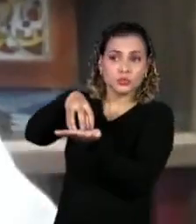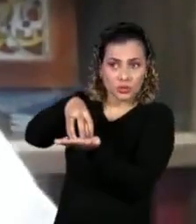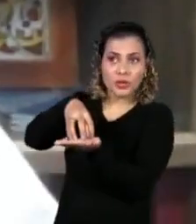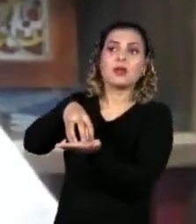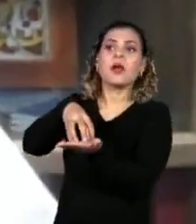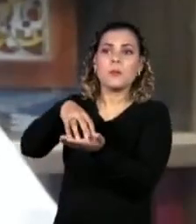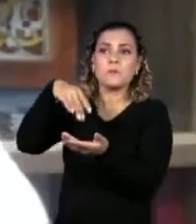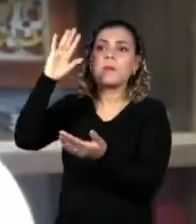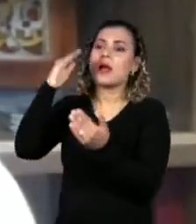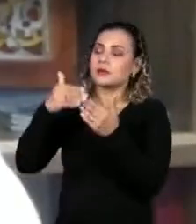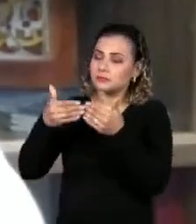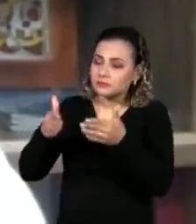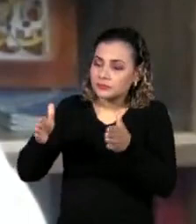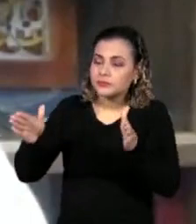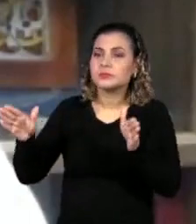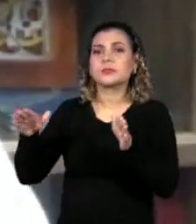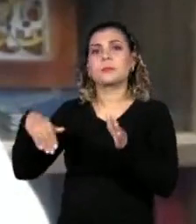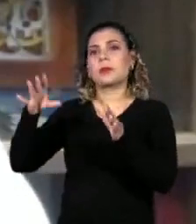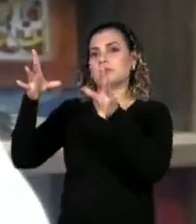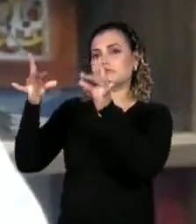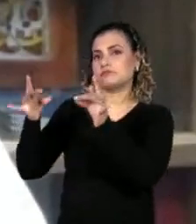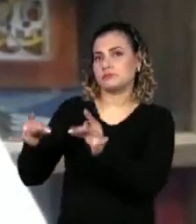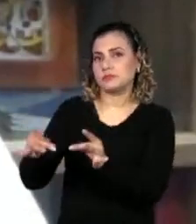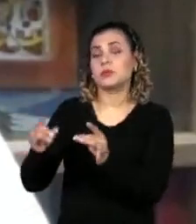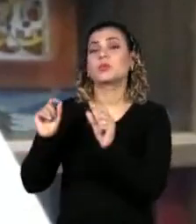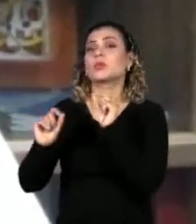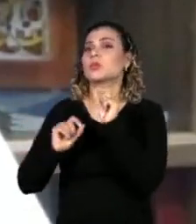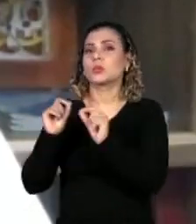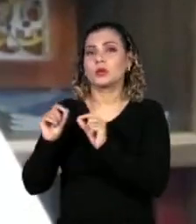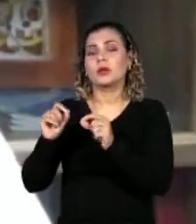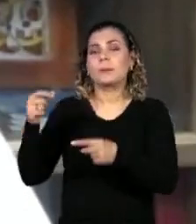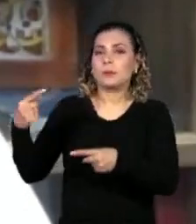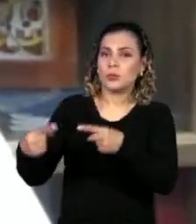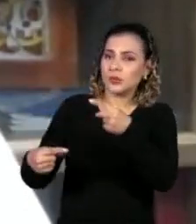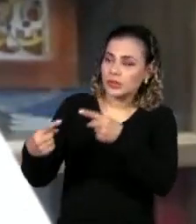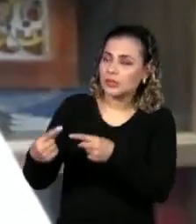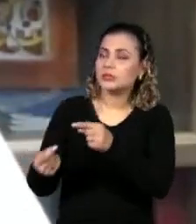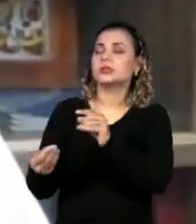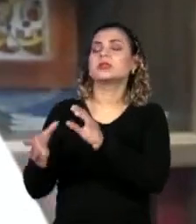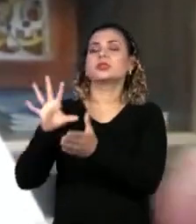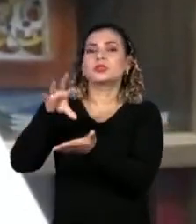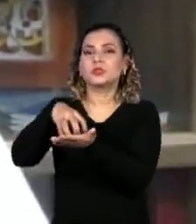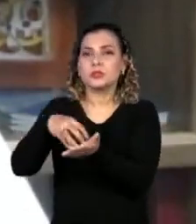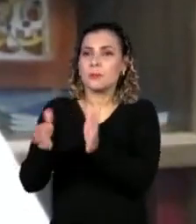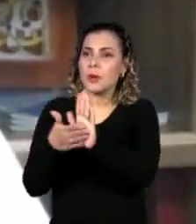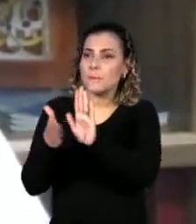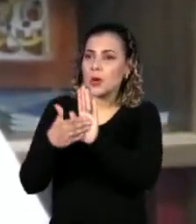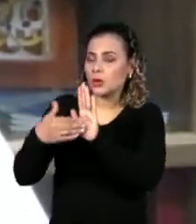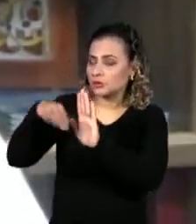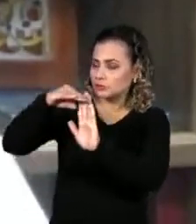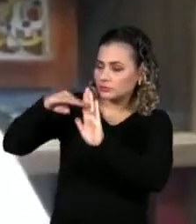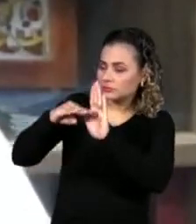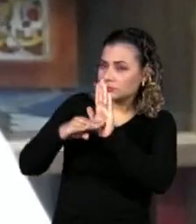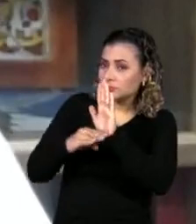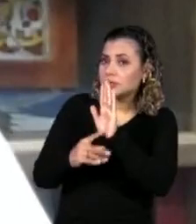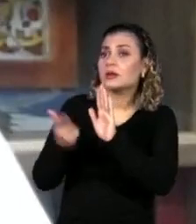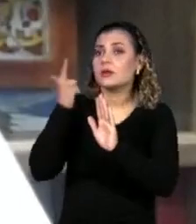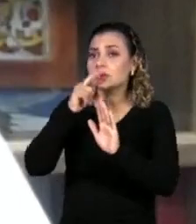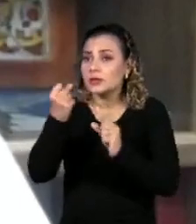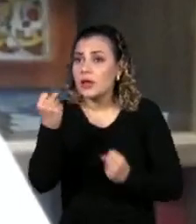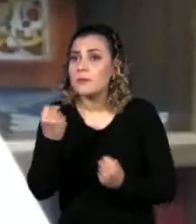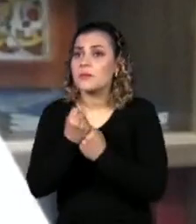de mais amplo espectro, tem a ver com políticas institucionais que apoiem